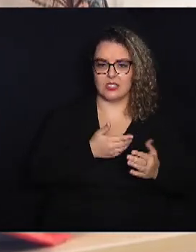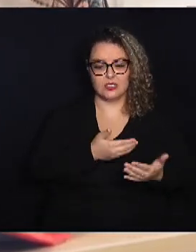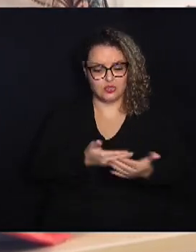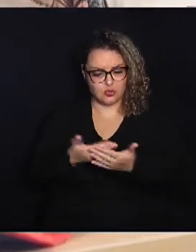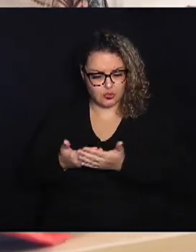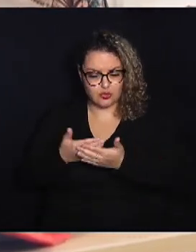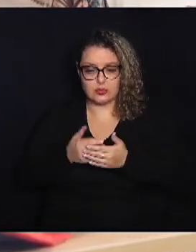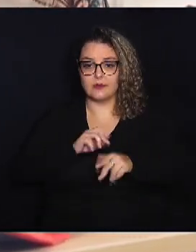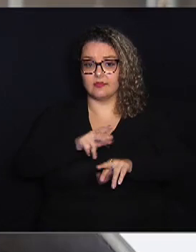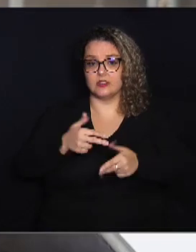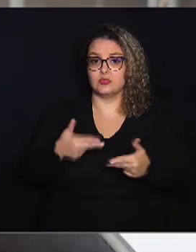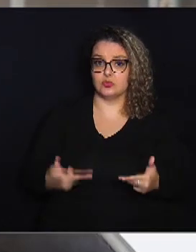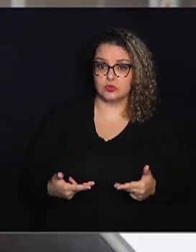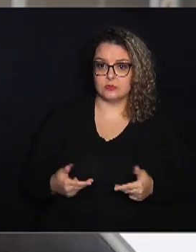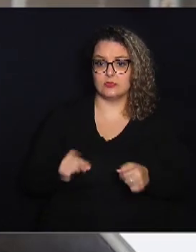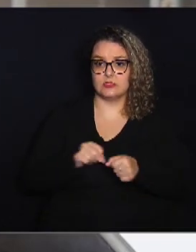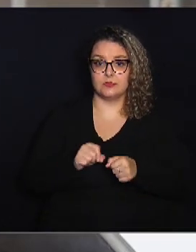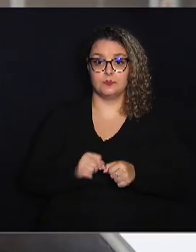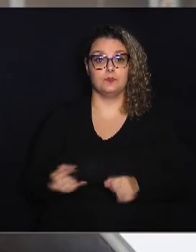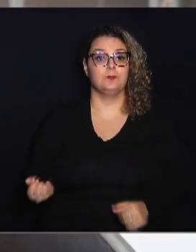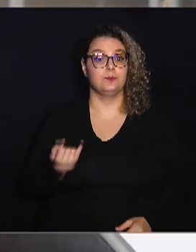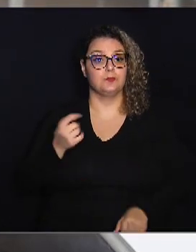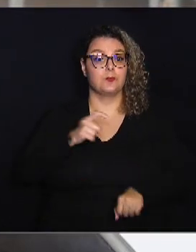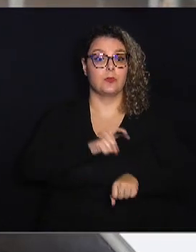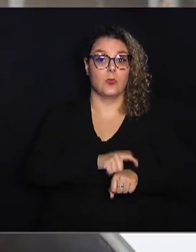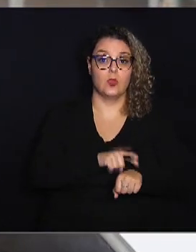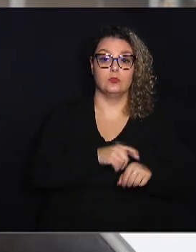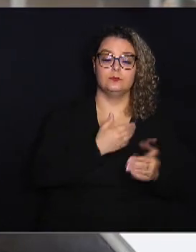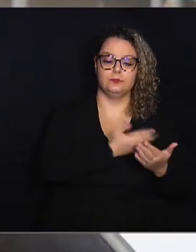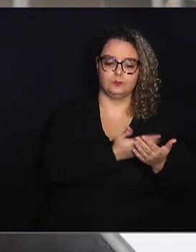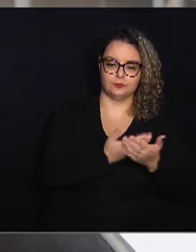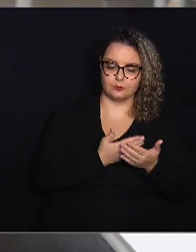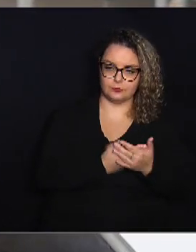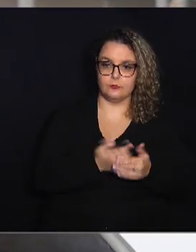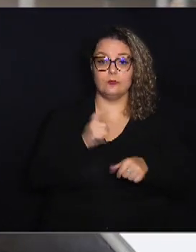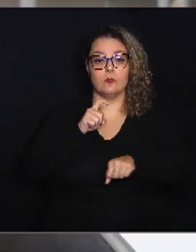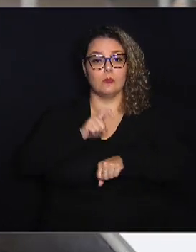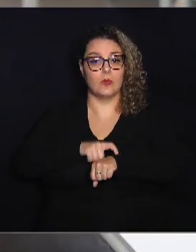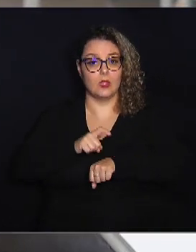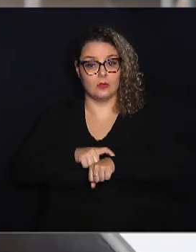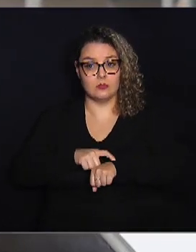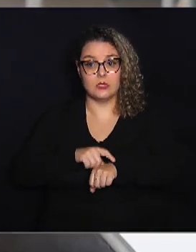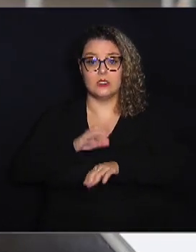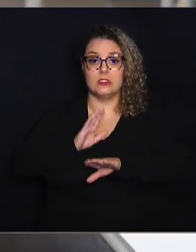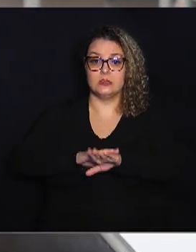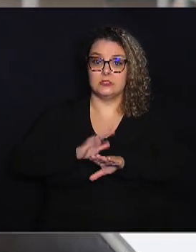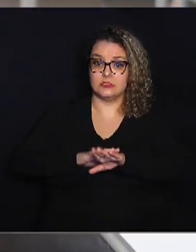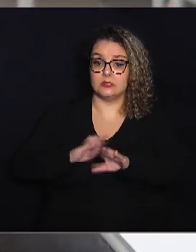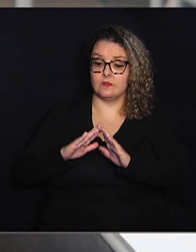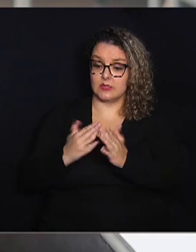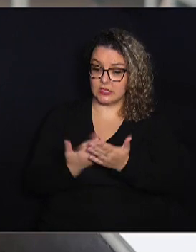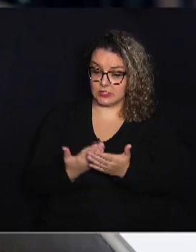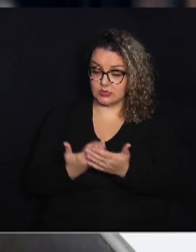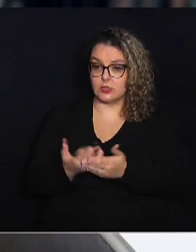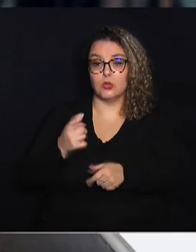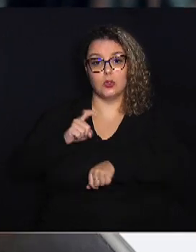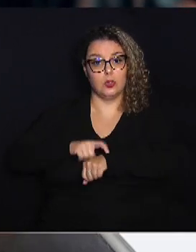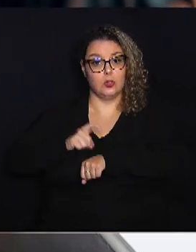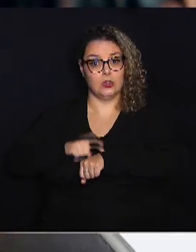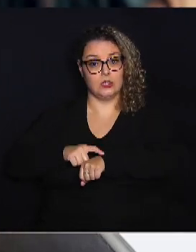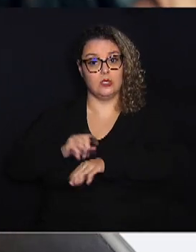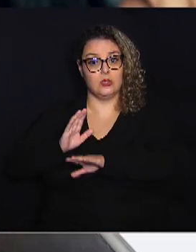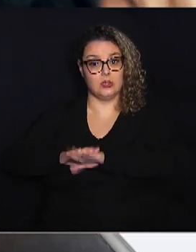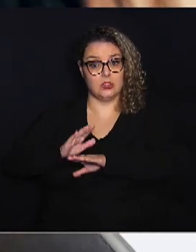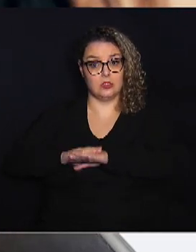Ponto importantíssimo, tem que ter o tempo do estudo, tem que ter o tempo das atividades da escola, tem que ter o tempo da